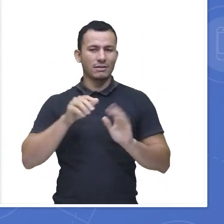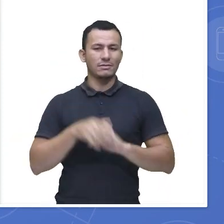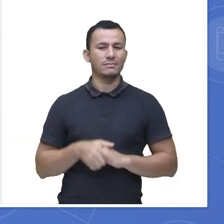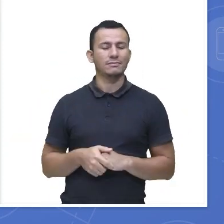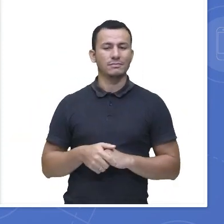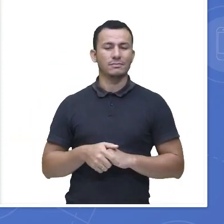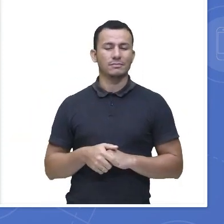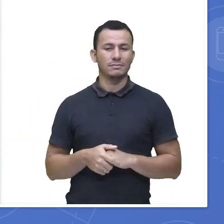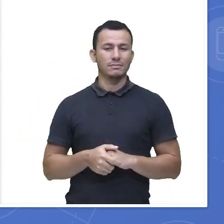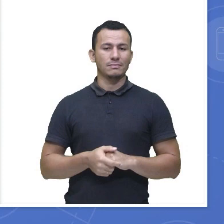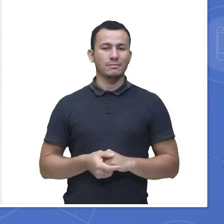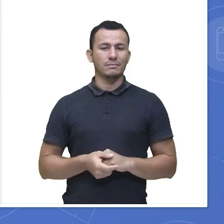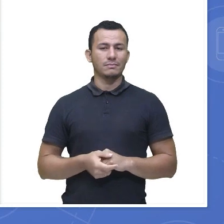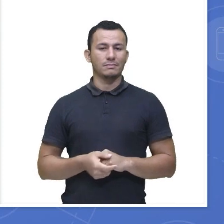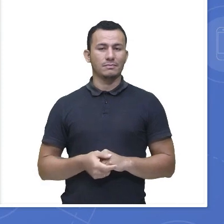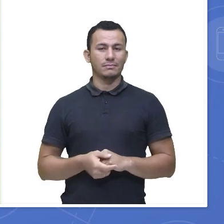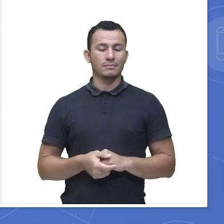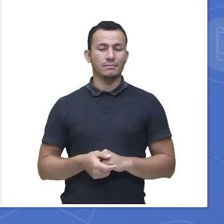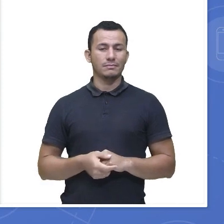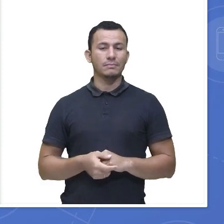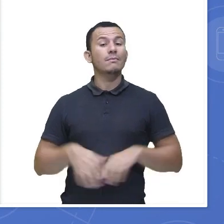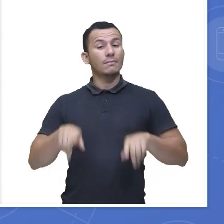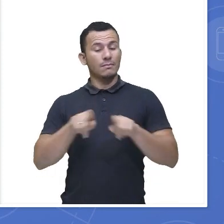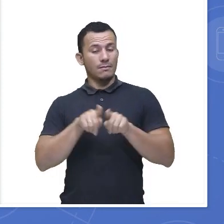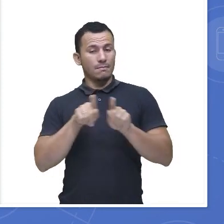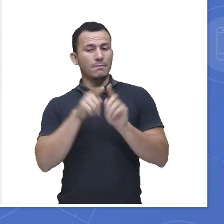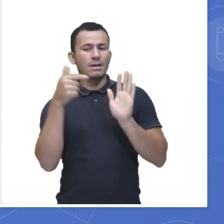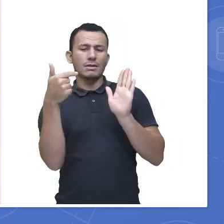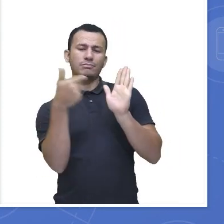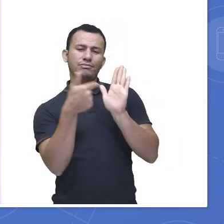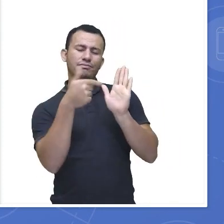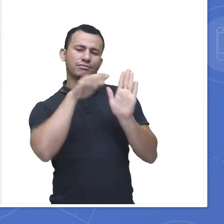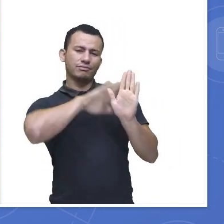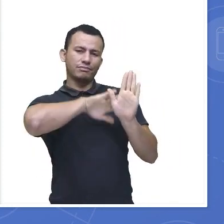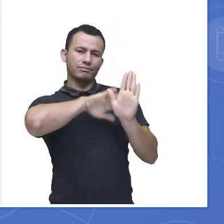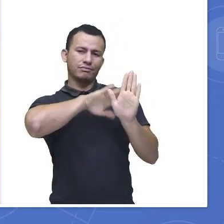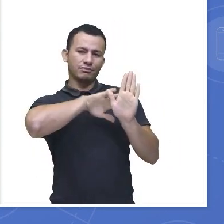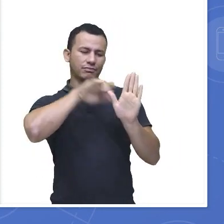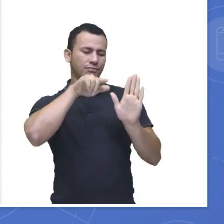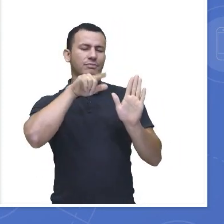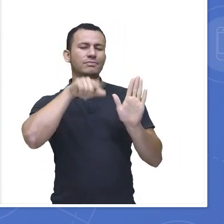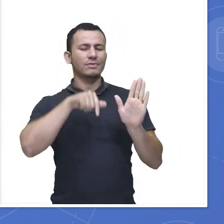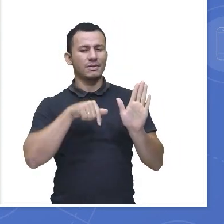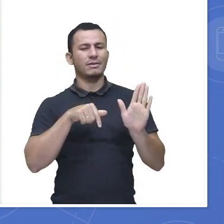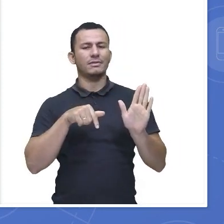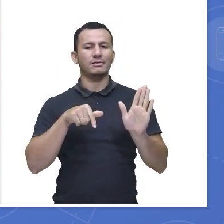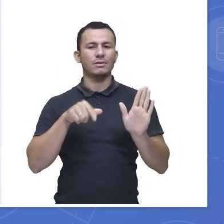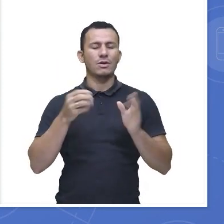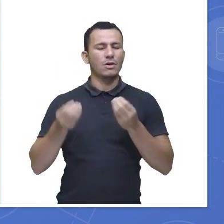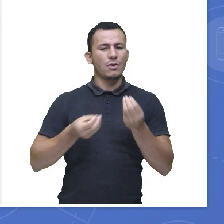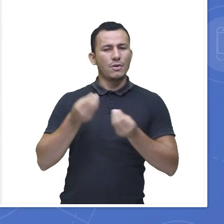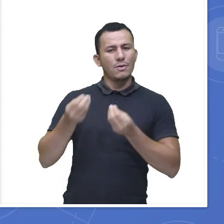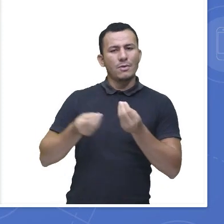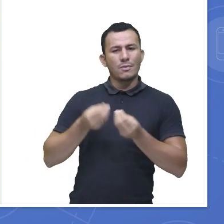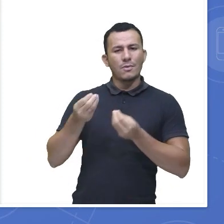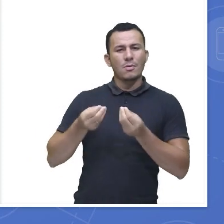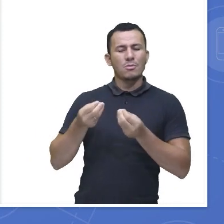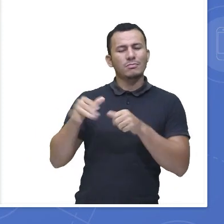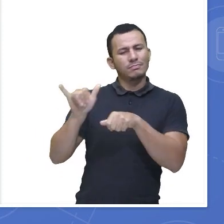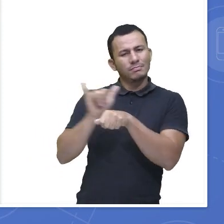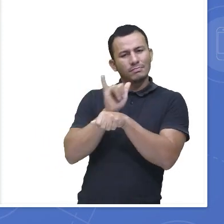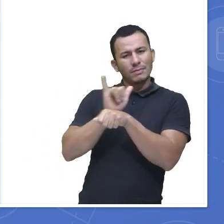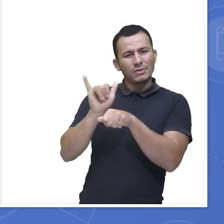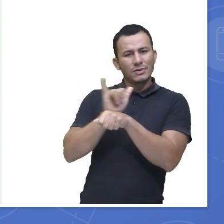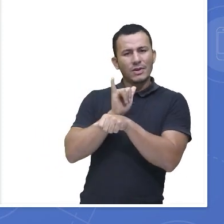início significa isso. Também a ironia, né? Ela se presta para isso, para funcionar como uma ferramenta,